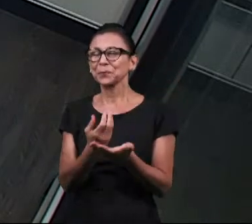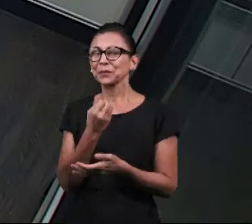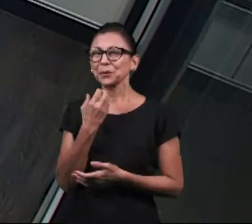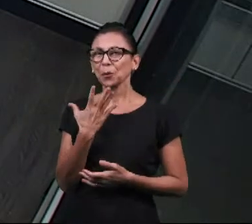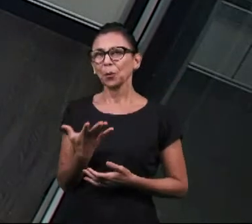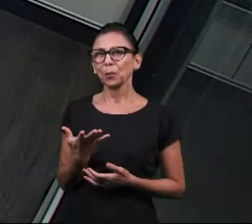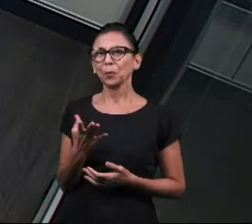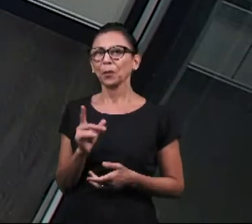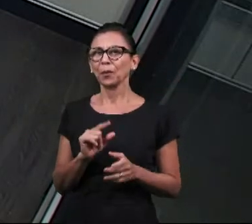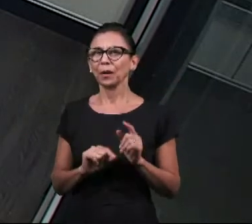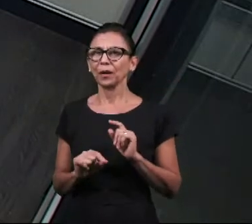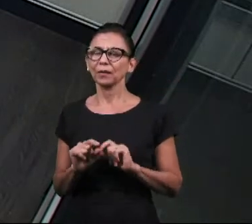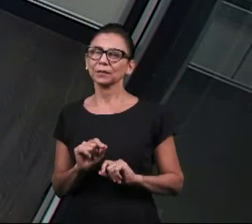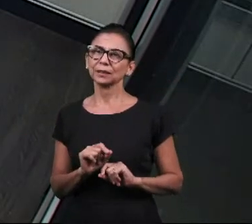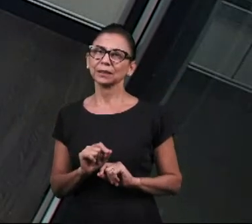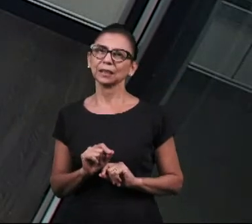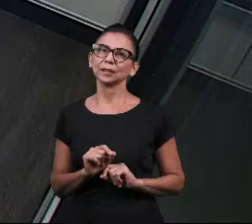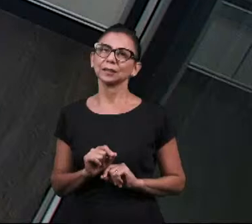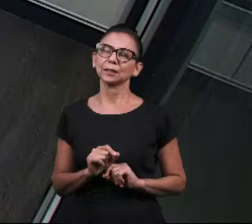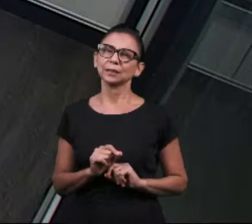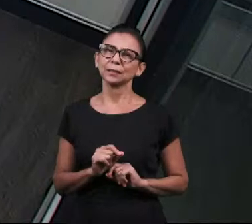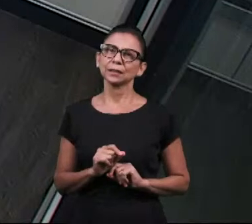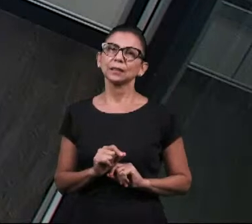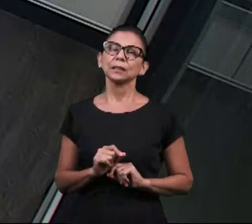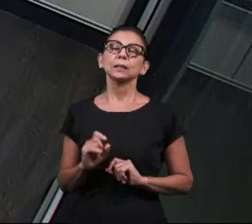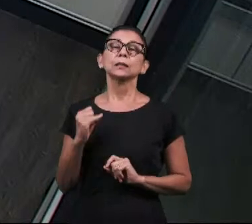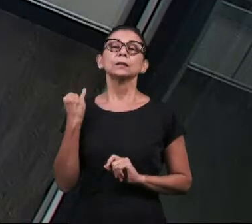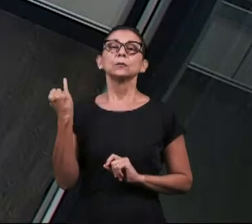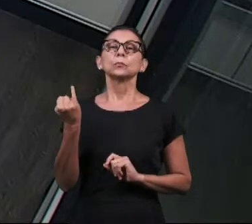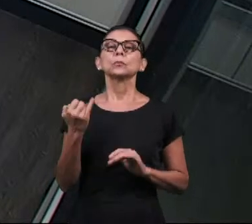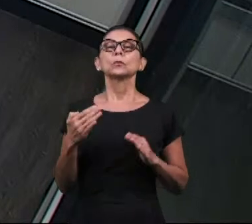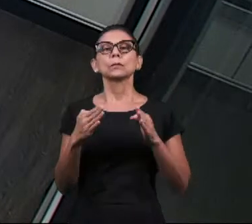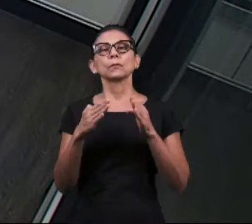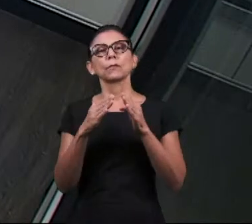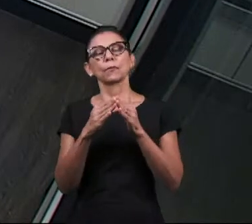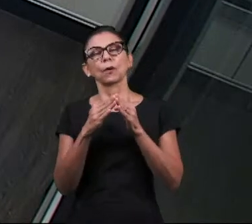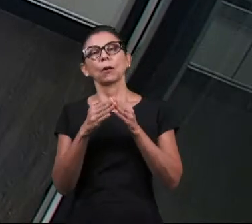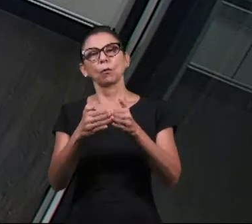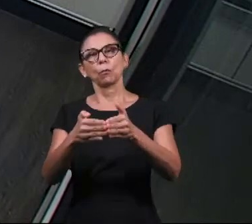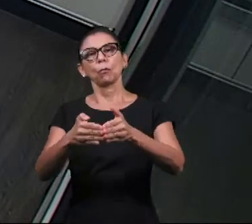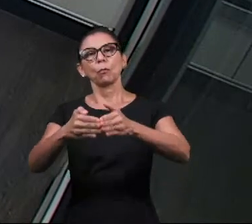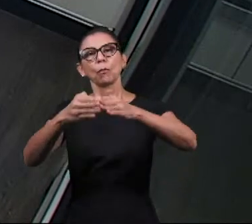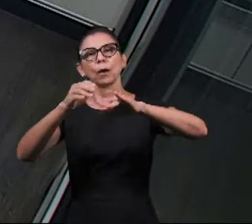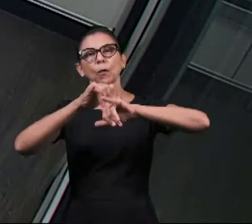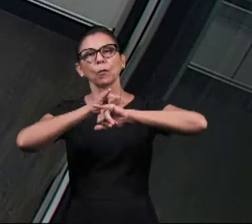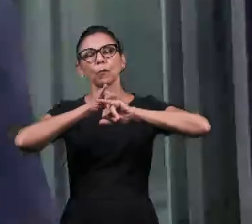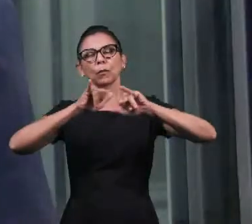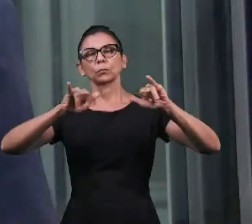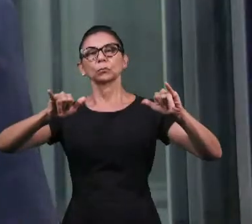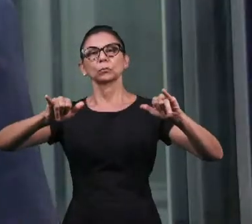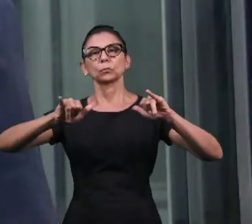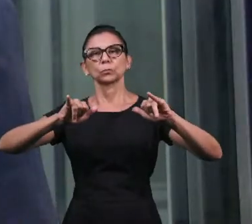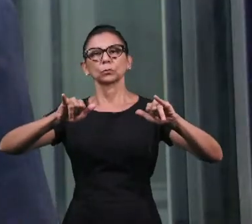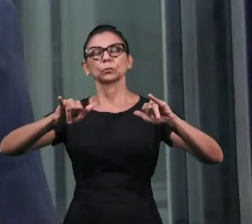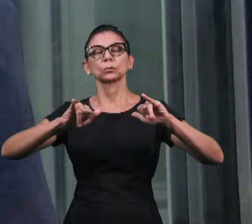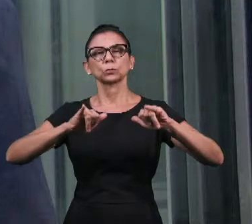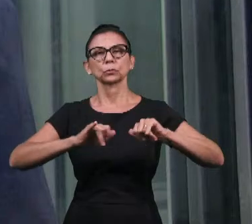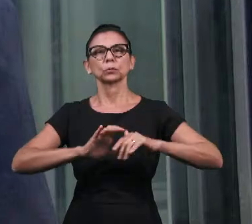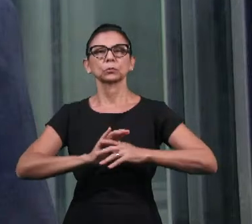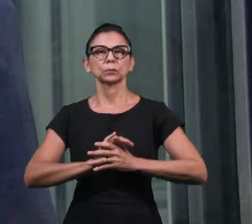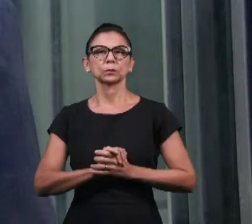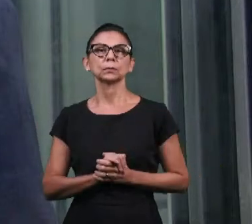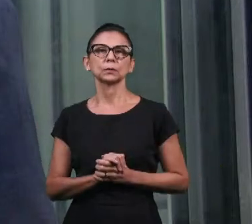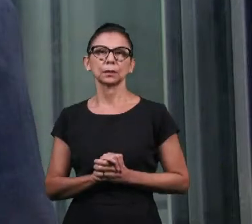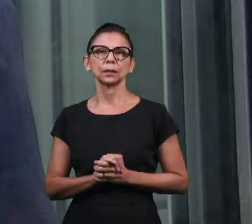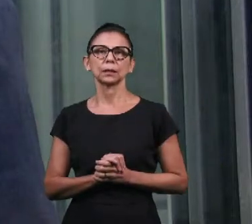vem contribuir para o anúncio da igreja que fiel se coloca anunciando o